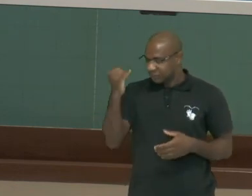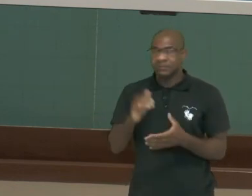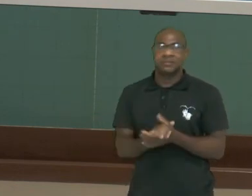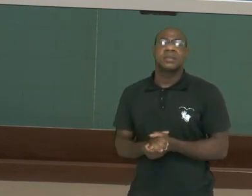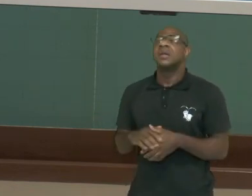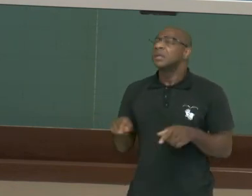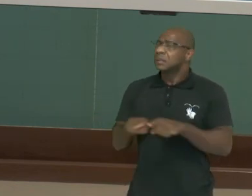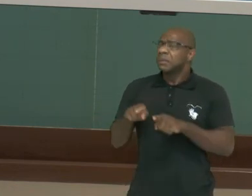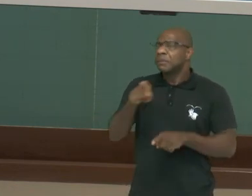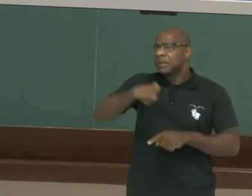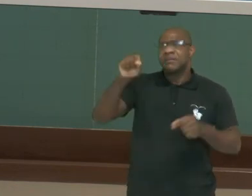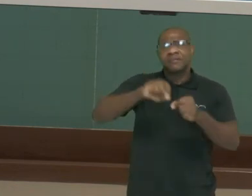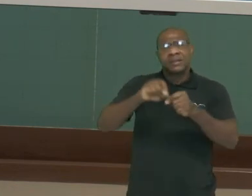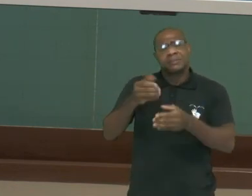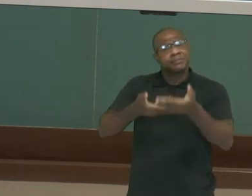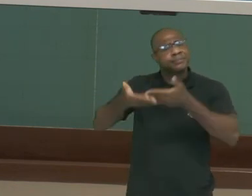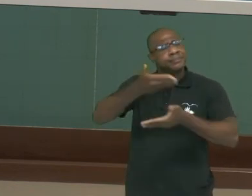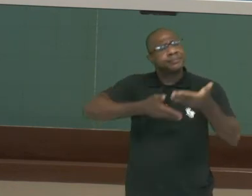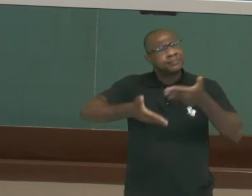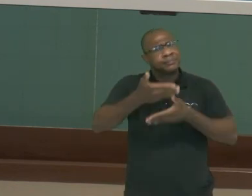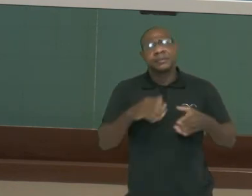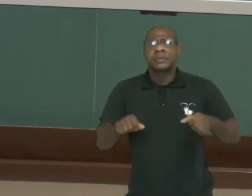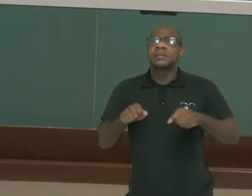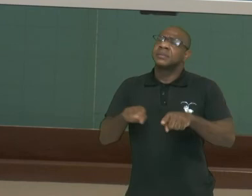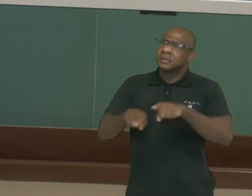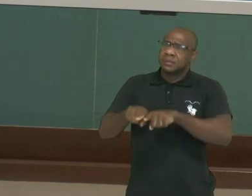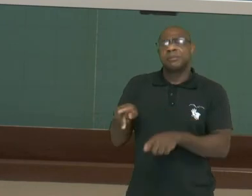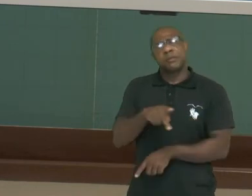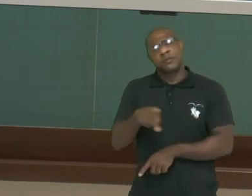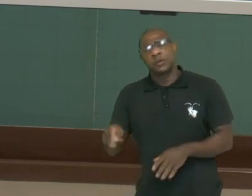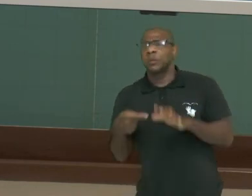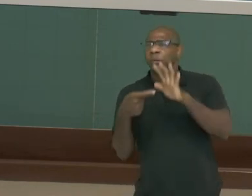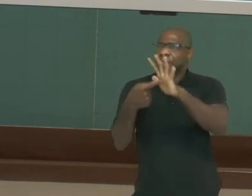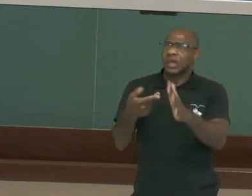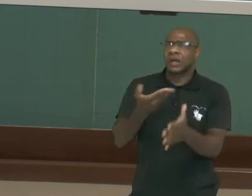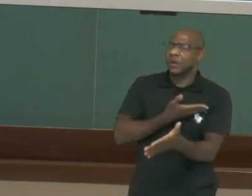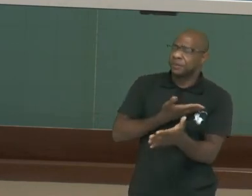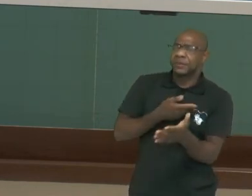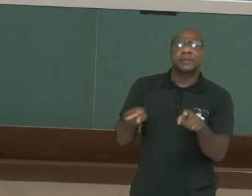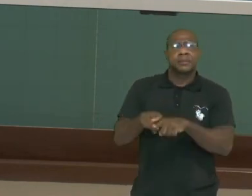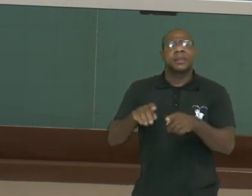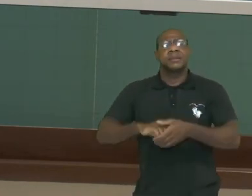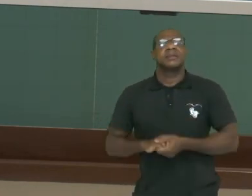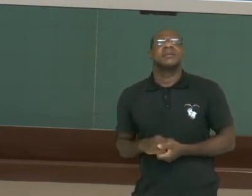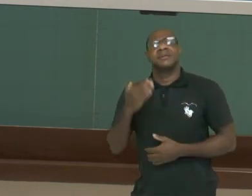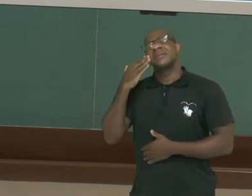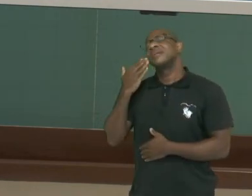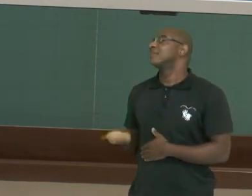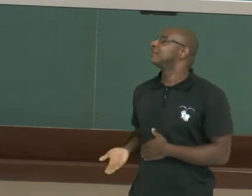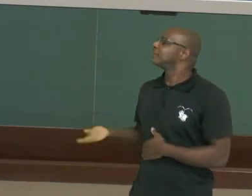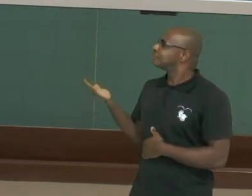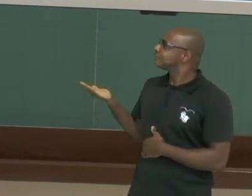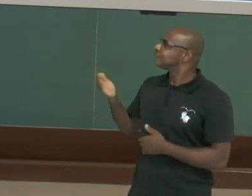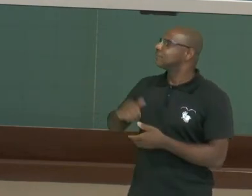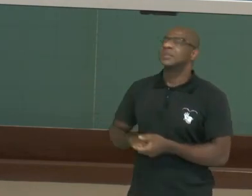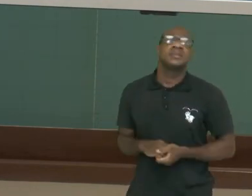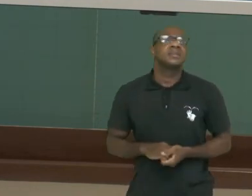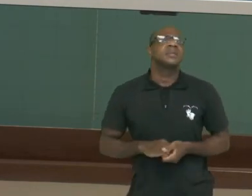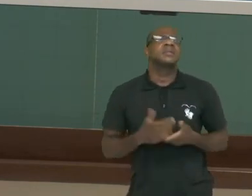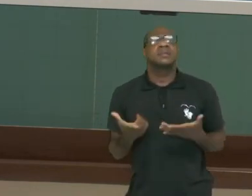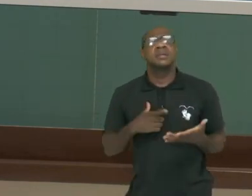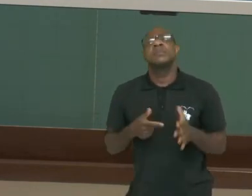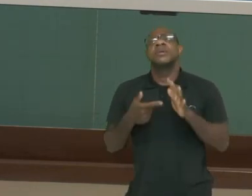Inclusive para depois você socializar, compartilhar ali com a tua professora e com os teus colegas, né? Então, pedi para você citar um exemplo aí de